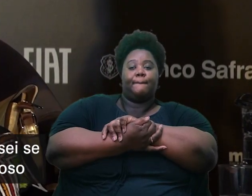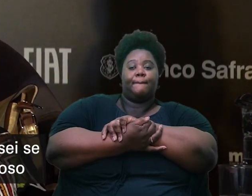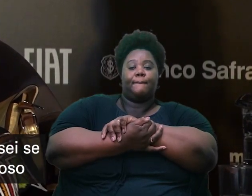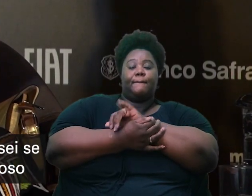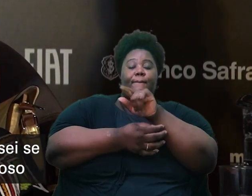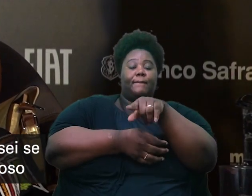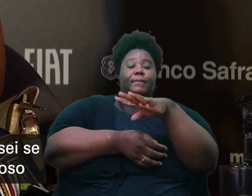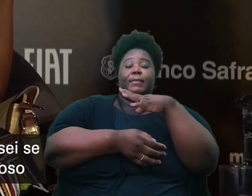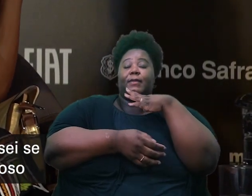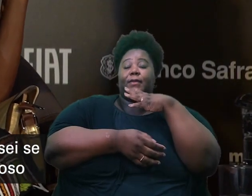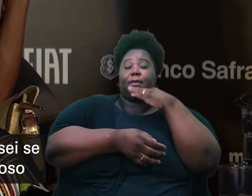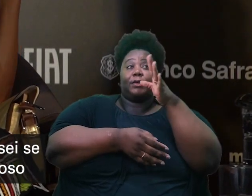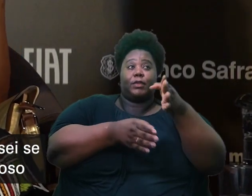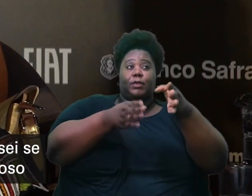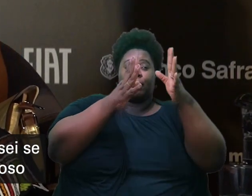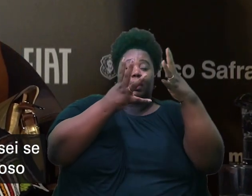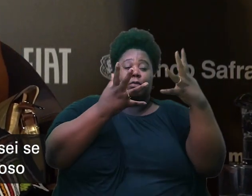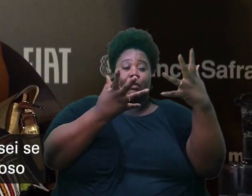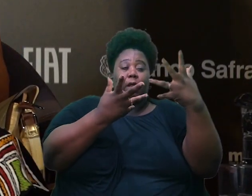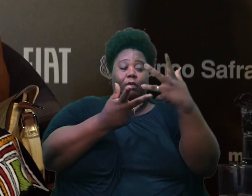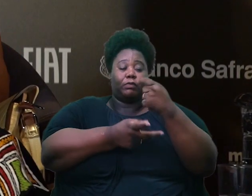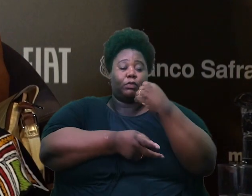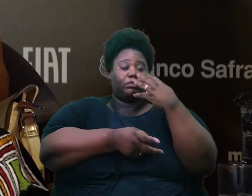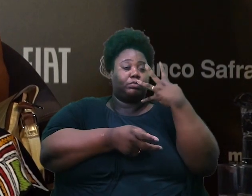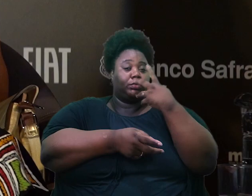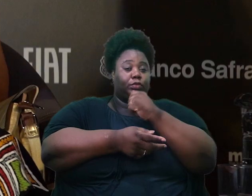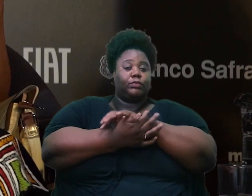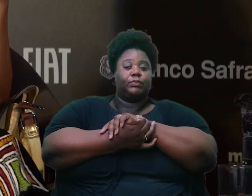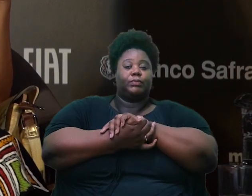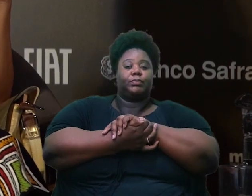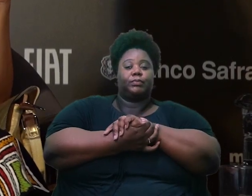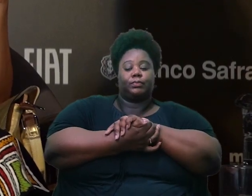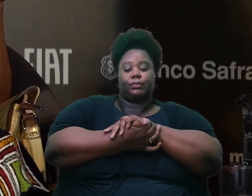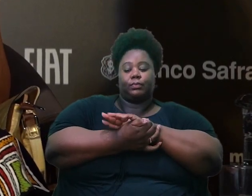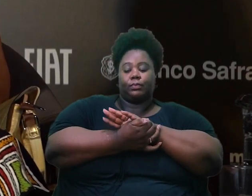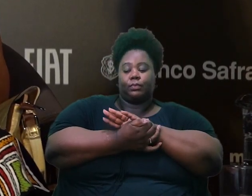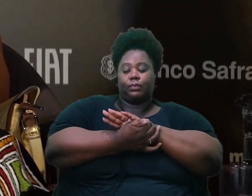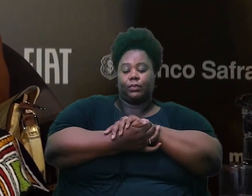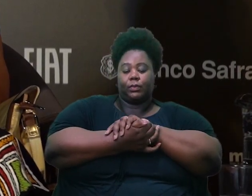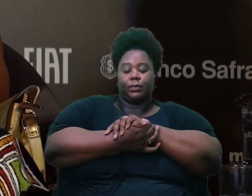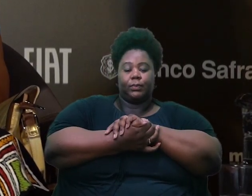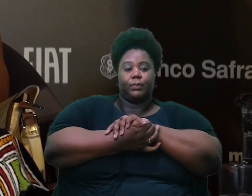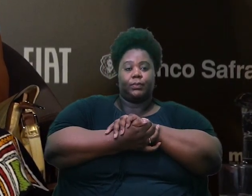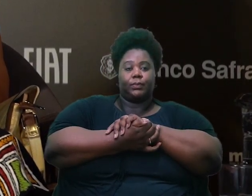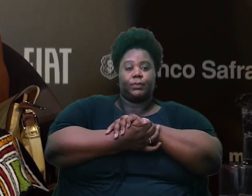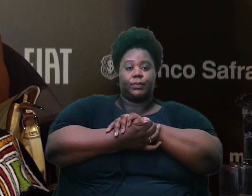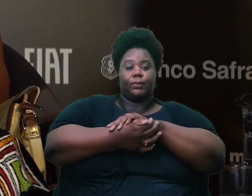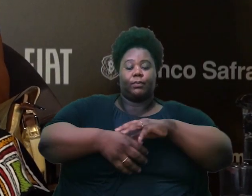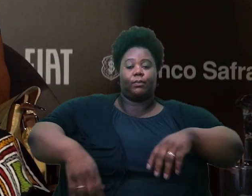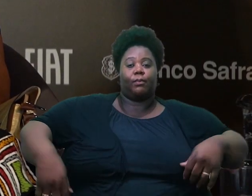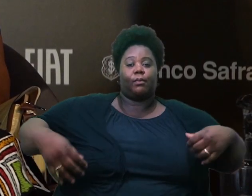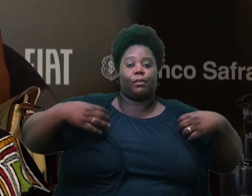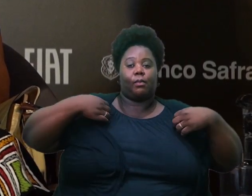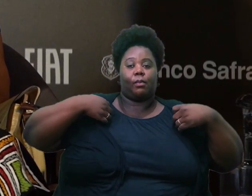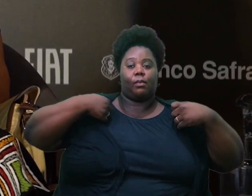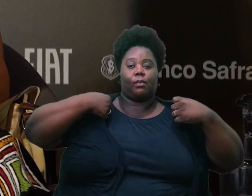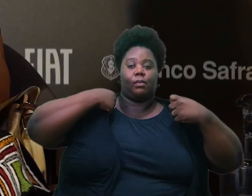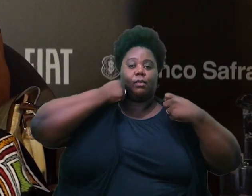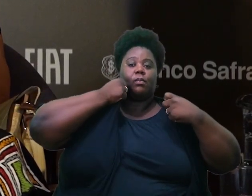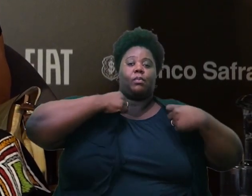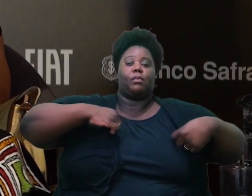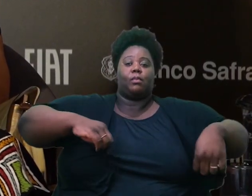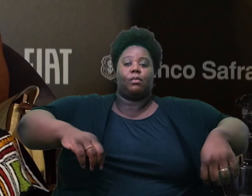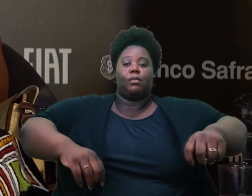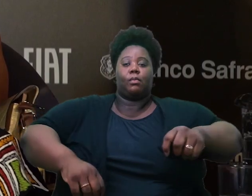vocês conhecem, é um prédio maravilhoso, né? O neoclássico. E só